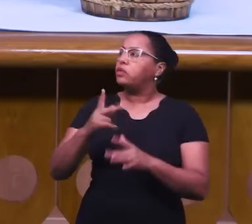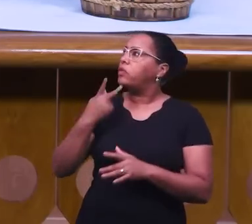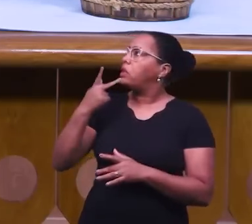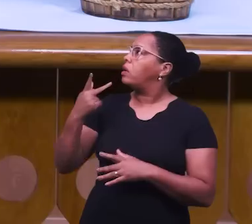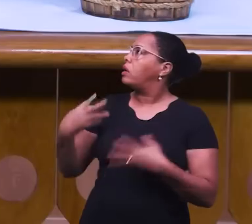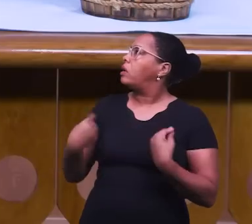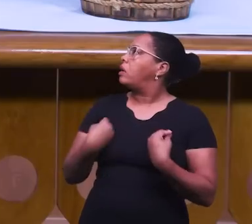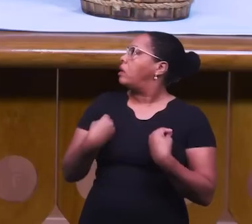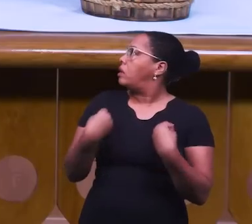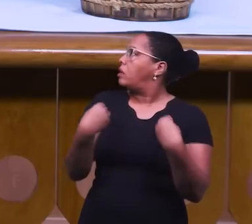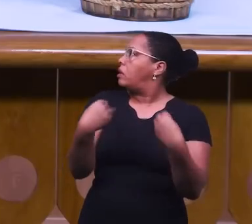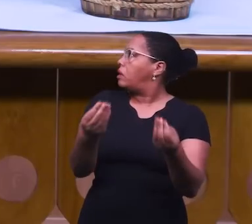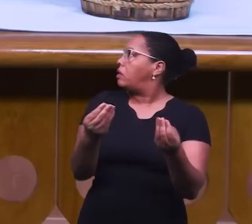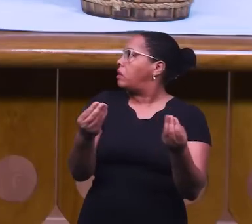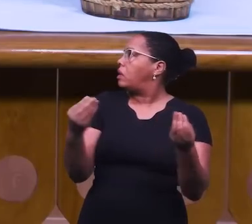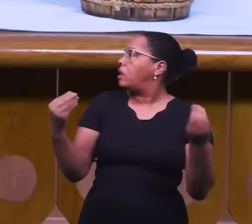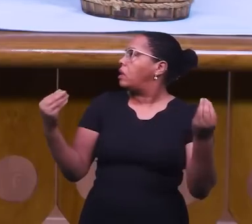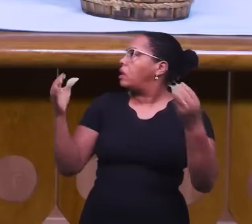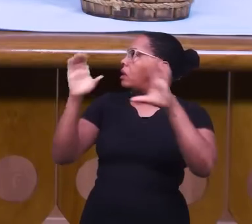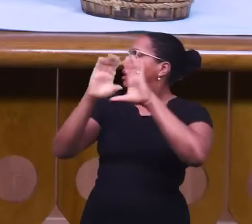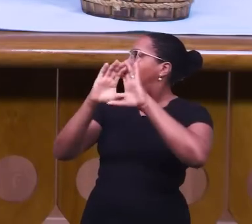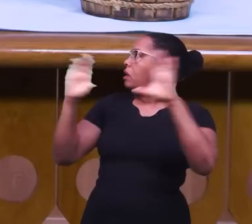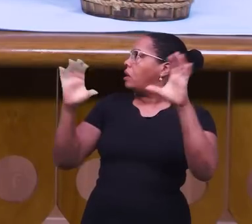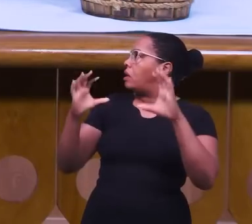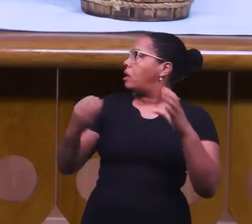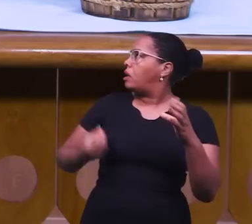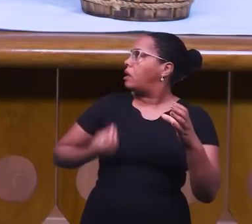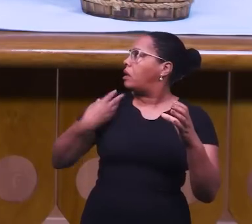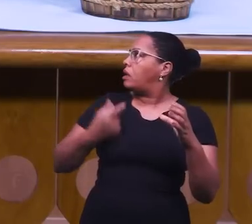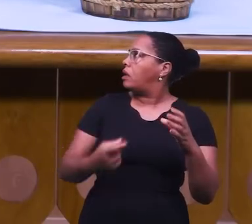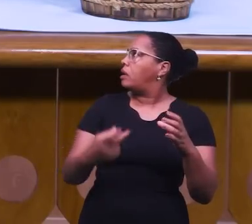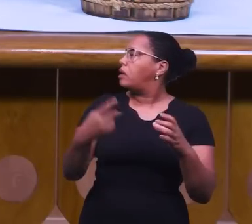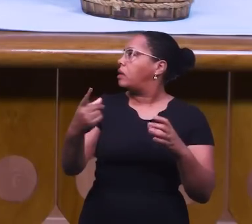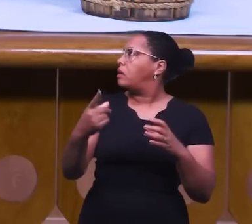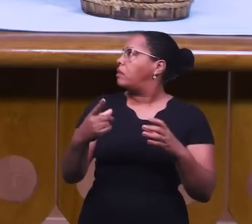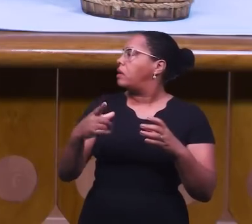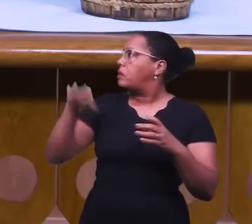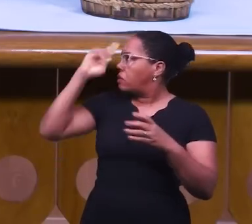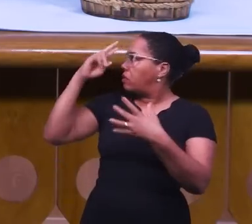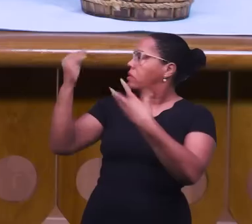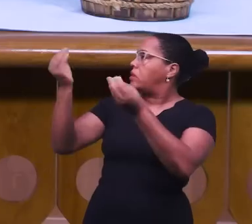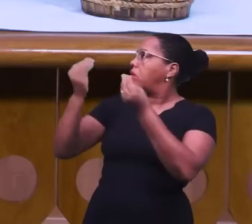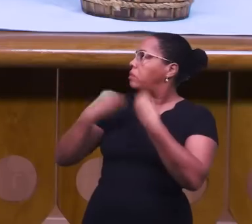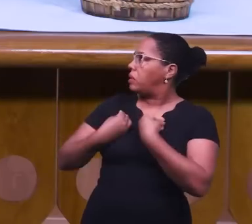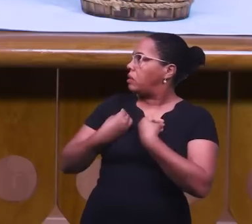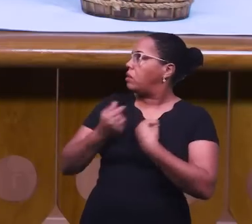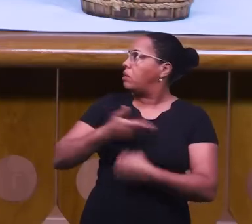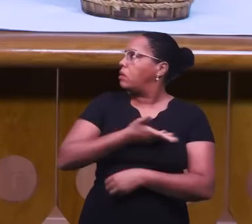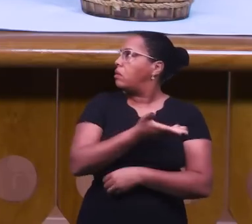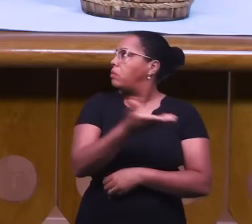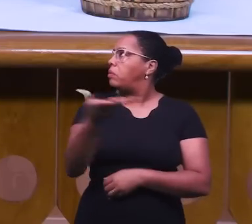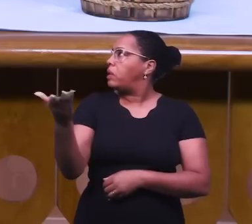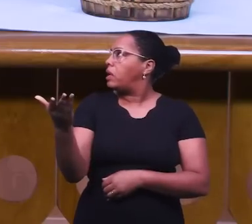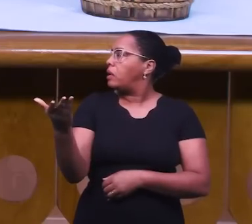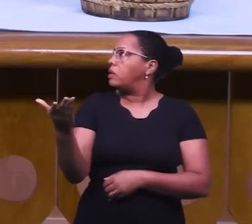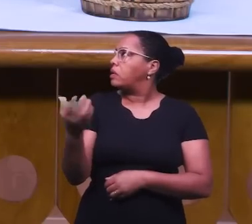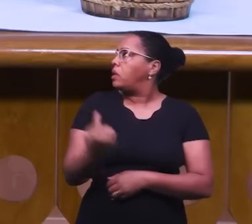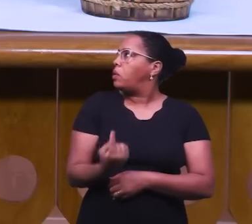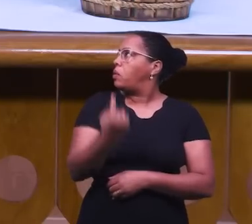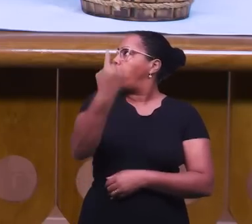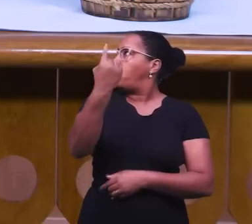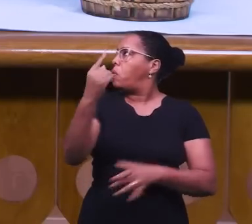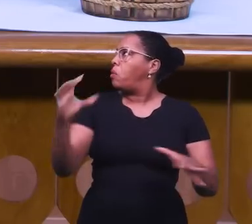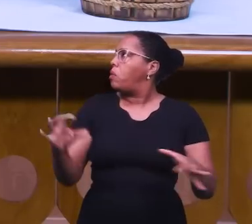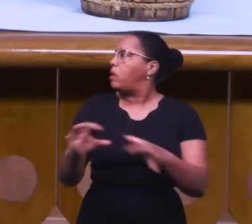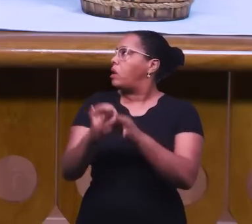eu dei a eles a glória, ou seja, a vida que me deste, para que eles sejam um, como